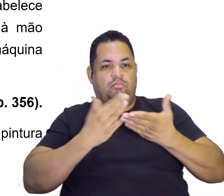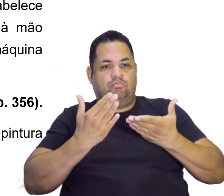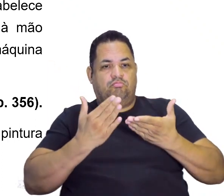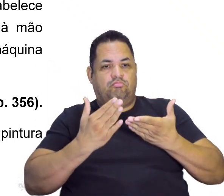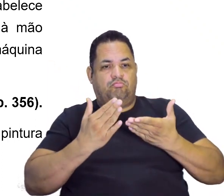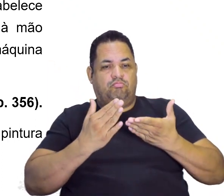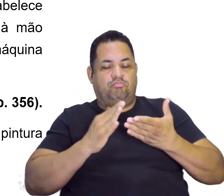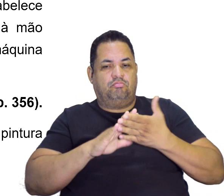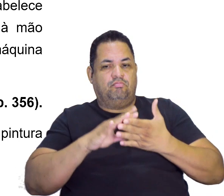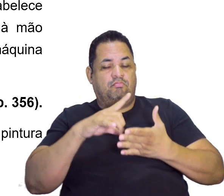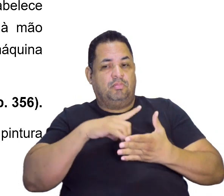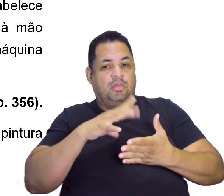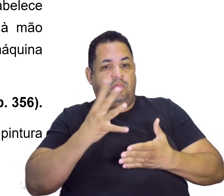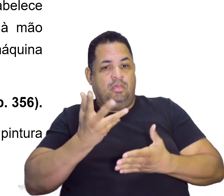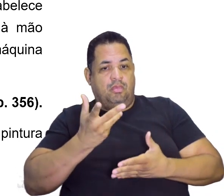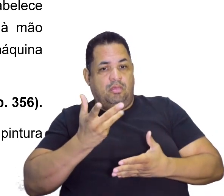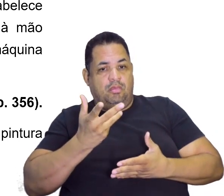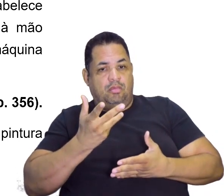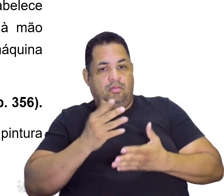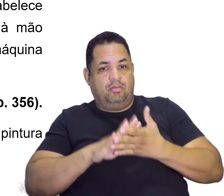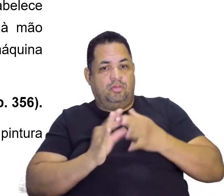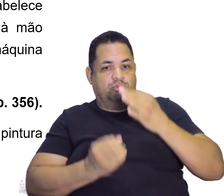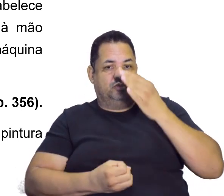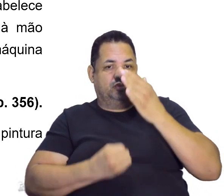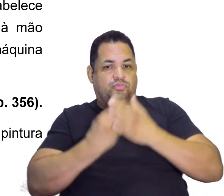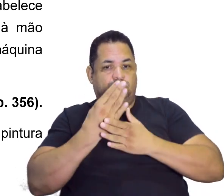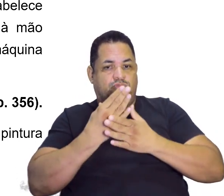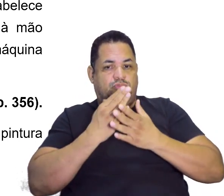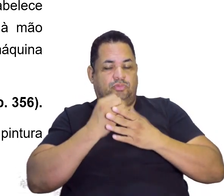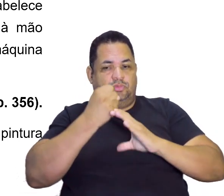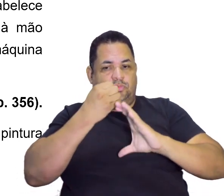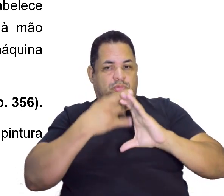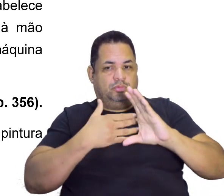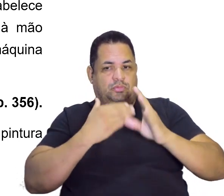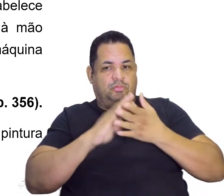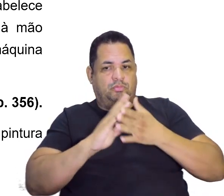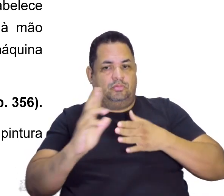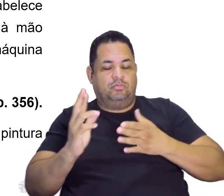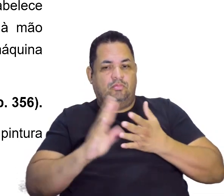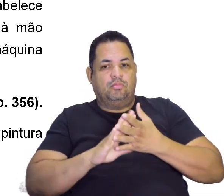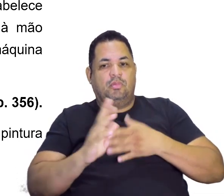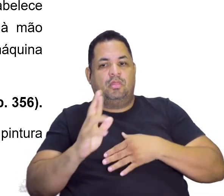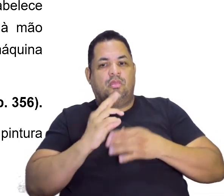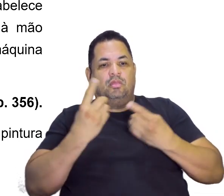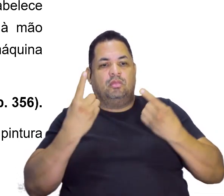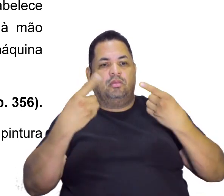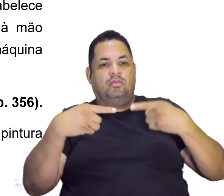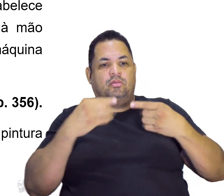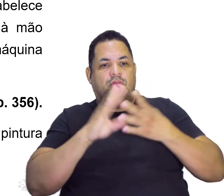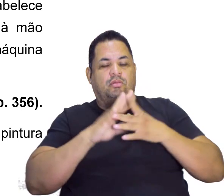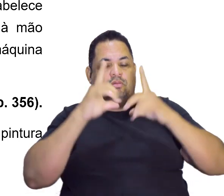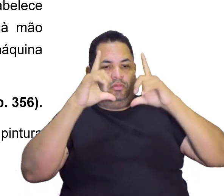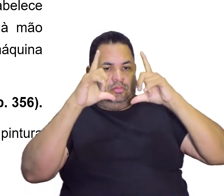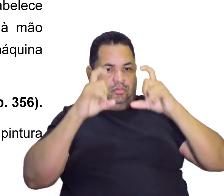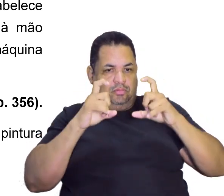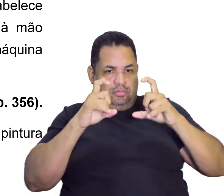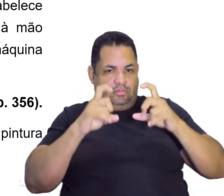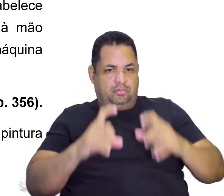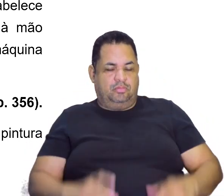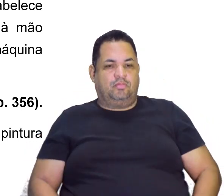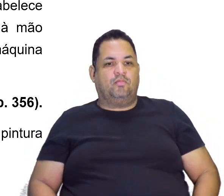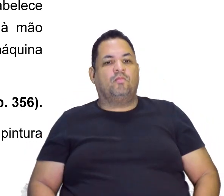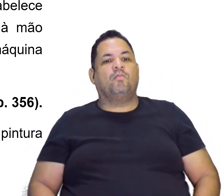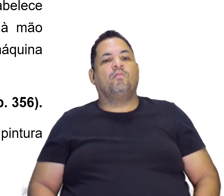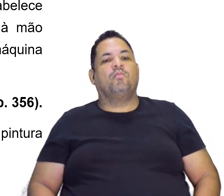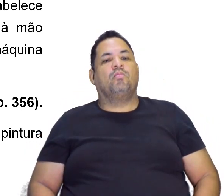leva a crer que ele sentiu urgência de criar um novo estilo, como resposta ao desafio da